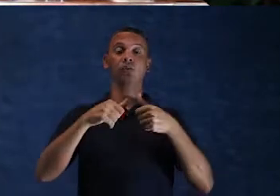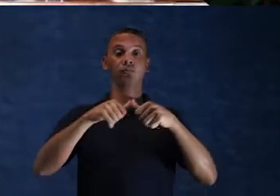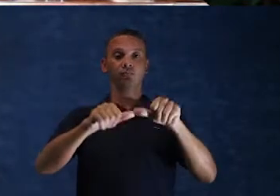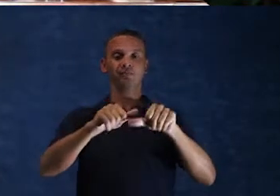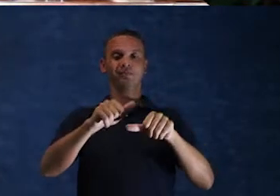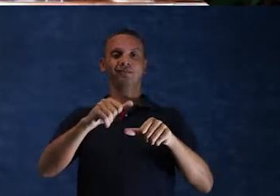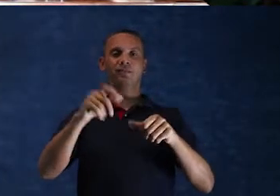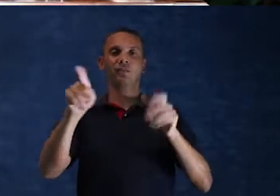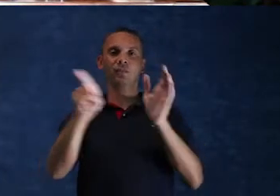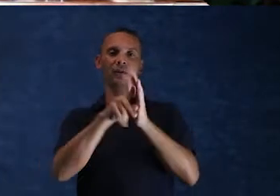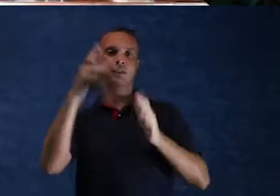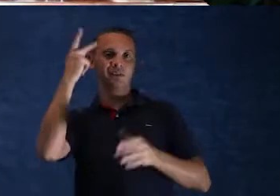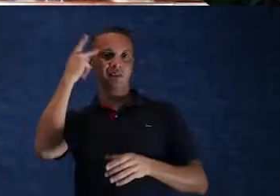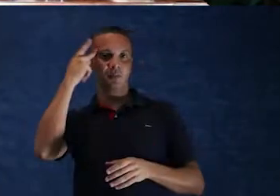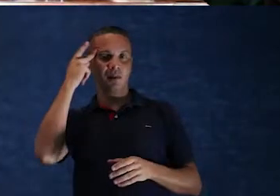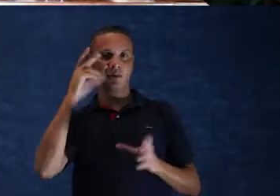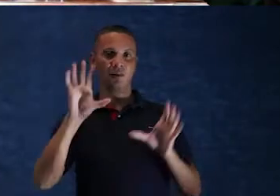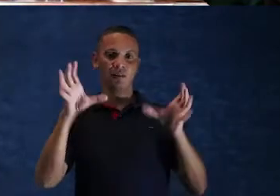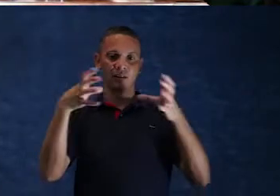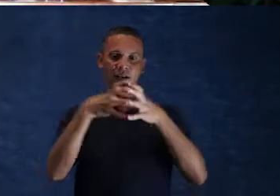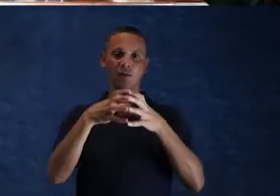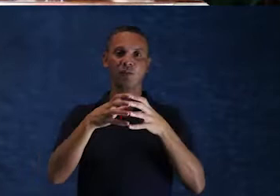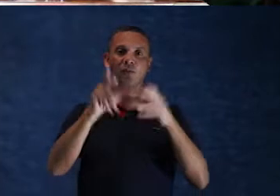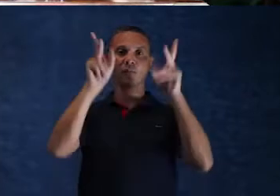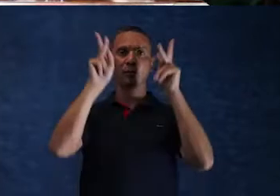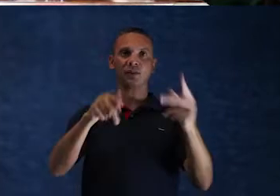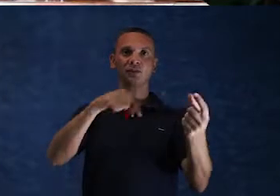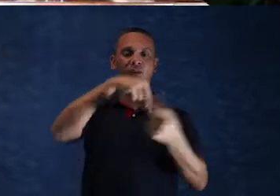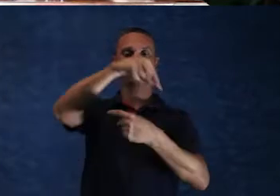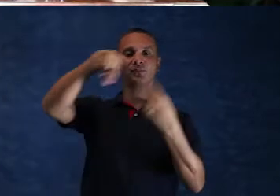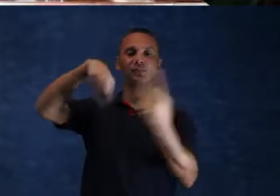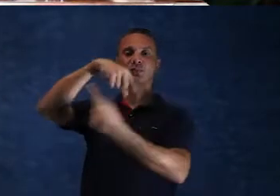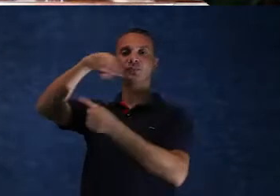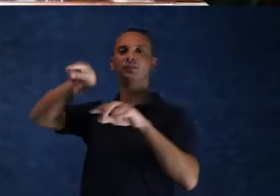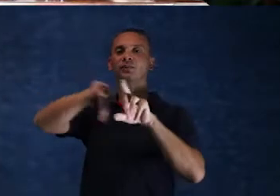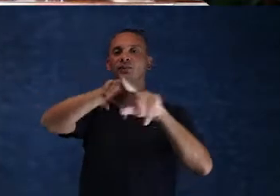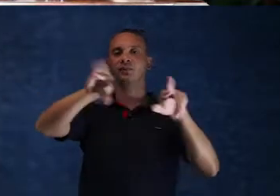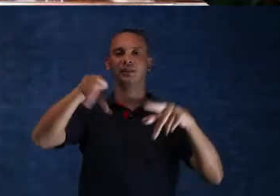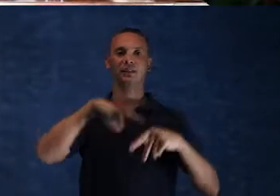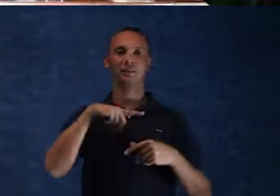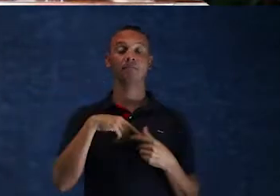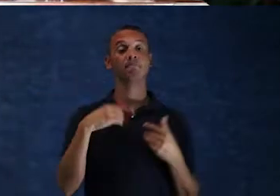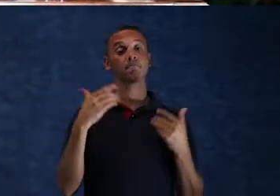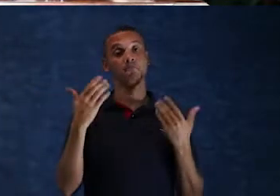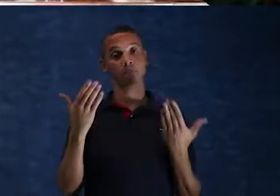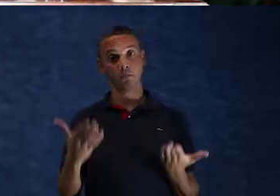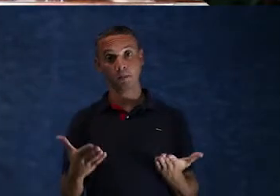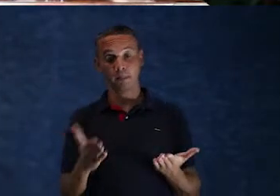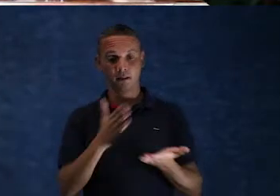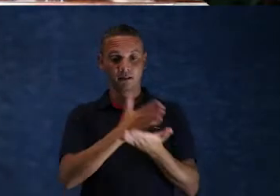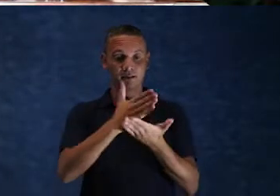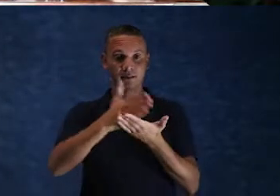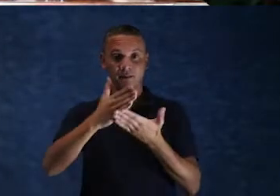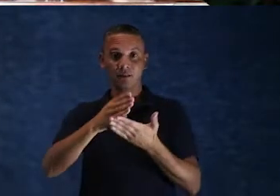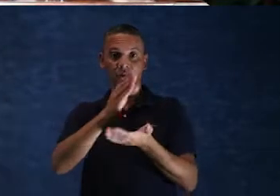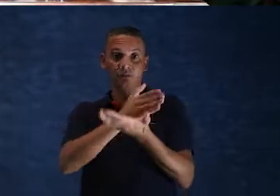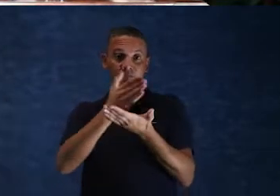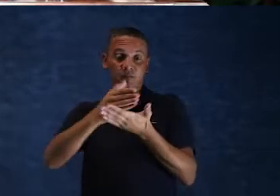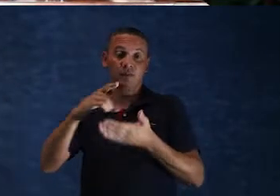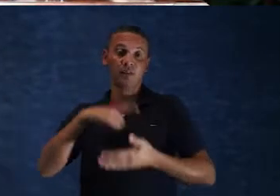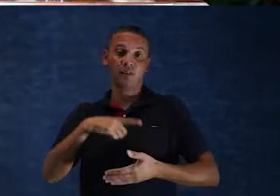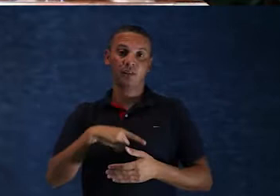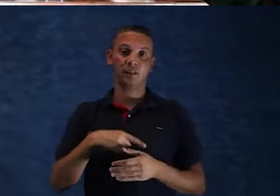como um território habitado por uma coletividade com uma história própria. Desse modo, as partes são